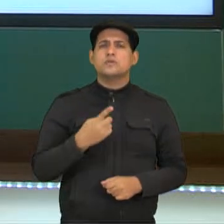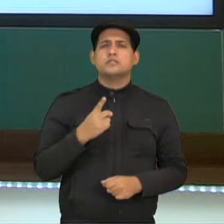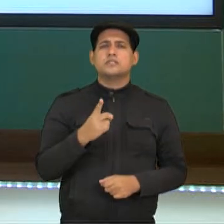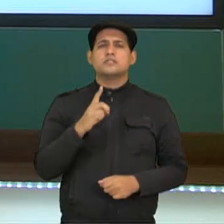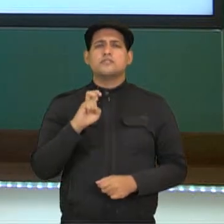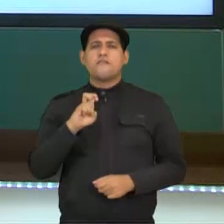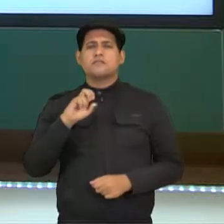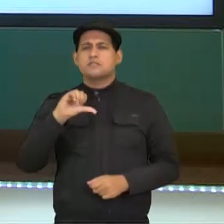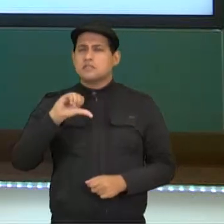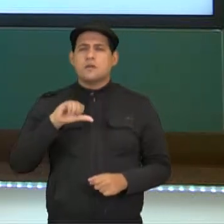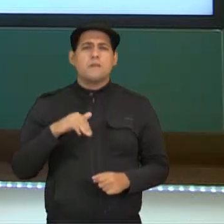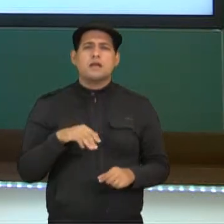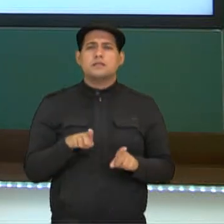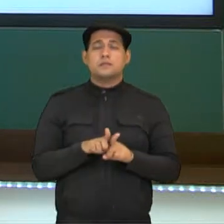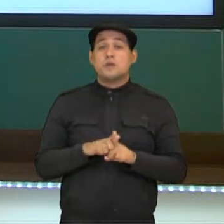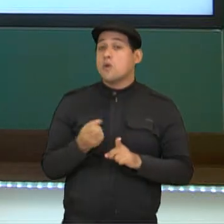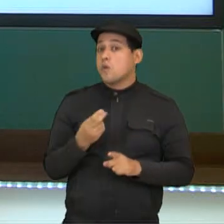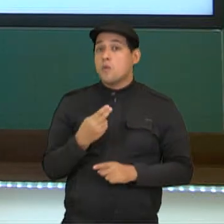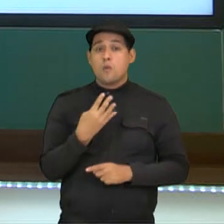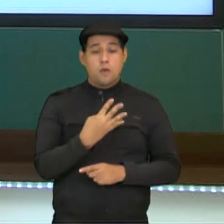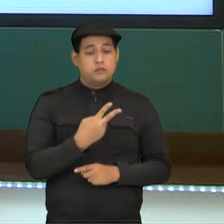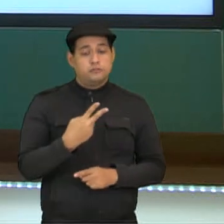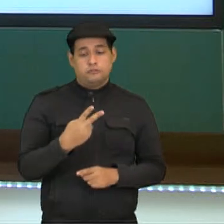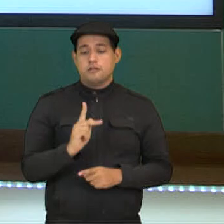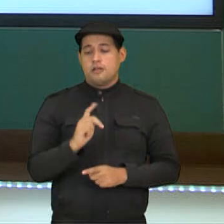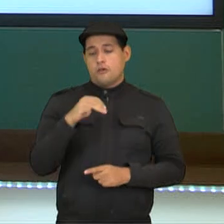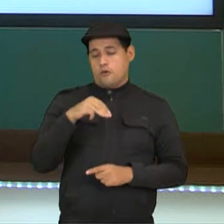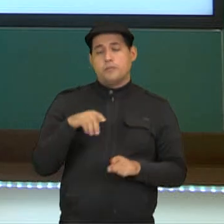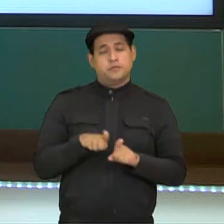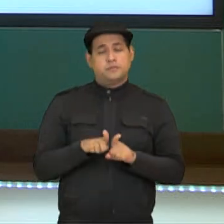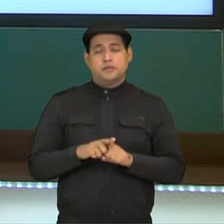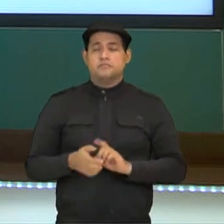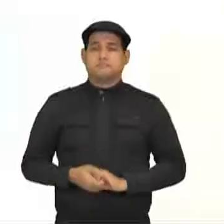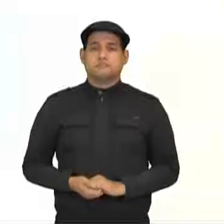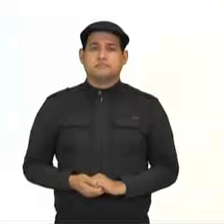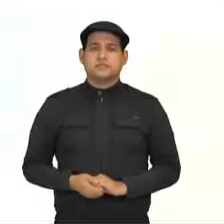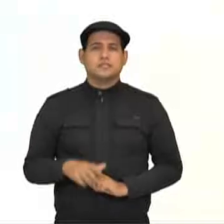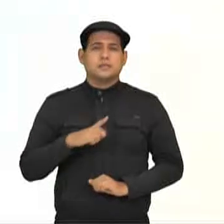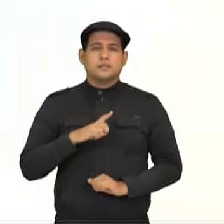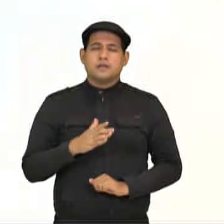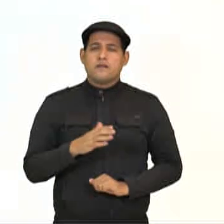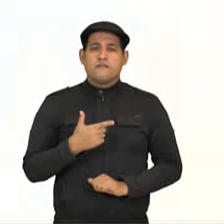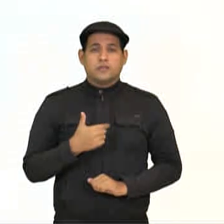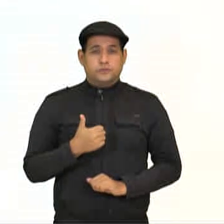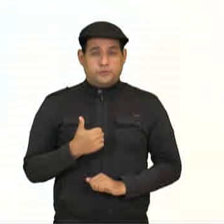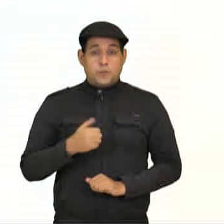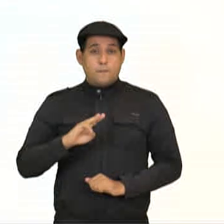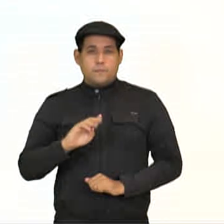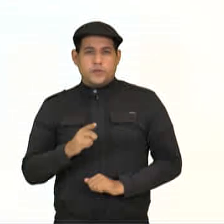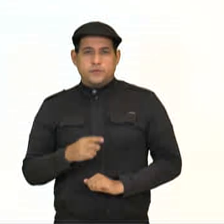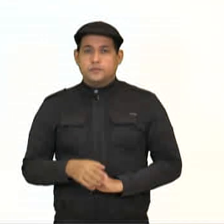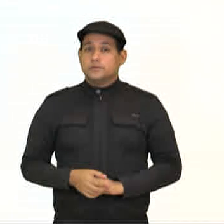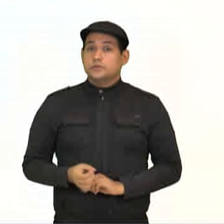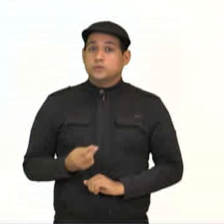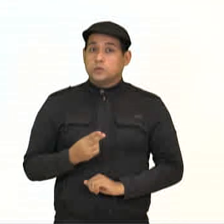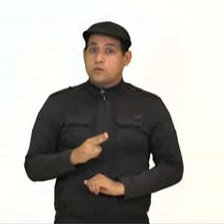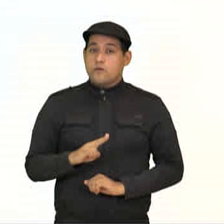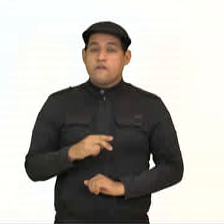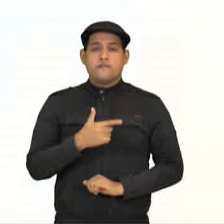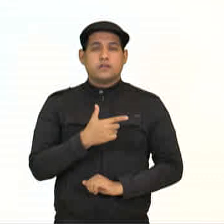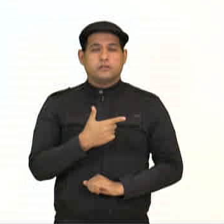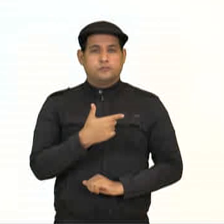42.195 metros, né? Ou 42 quilômetros, 195 metros, e a meia maratona, 21.000 metros, ou